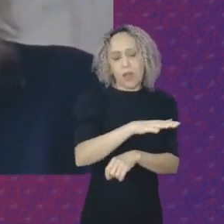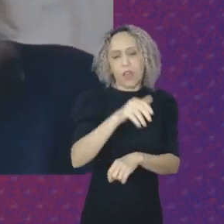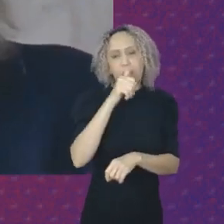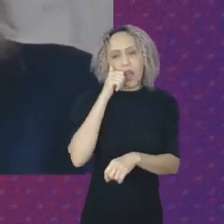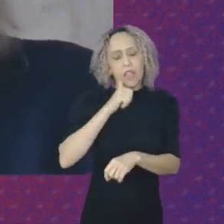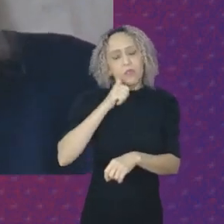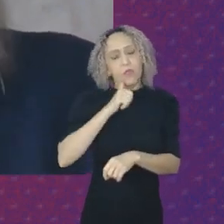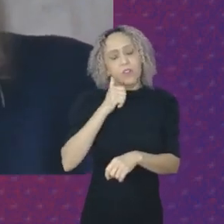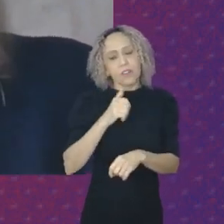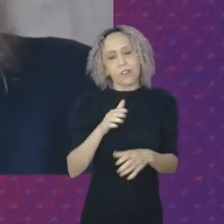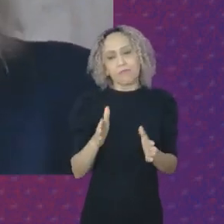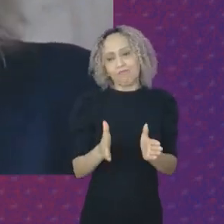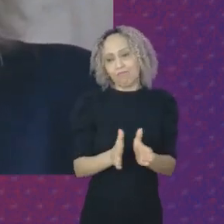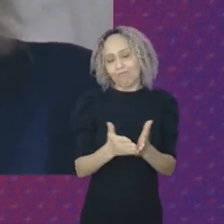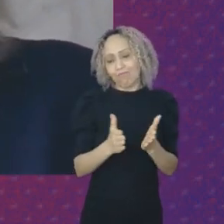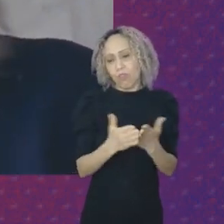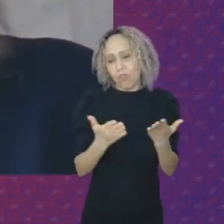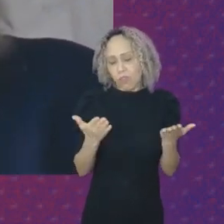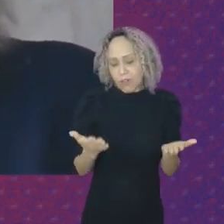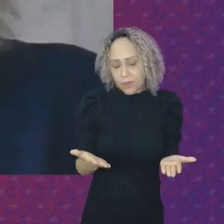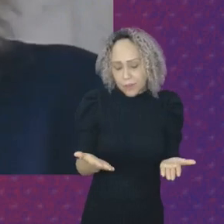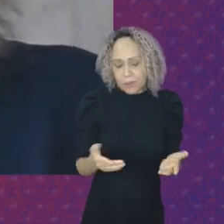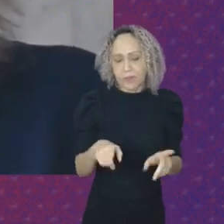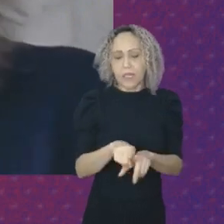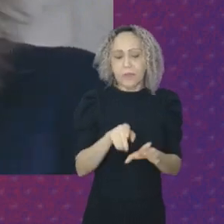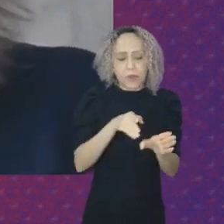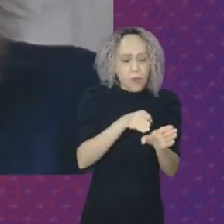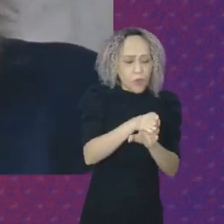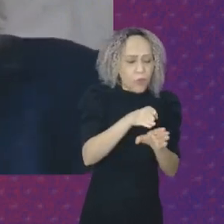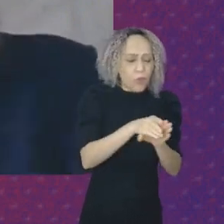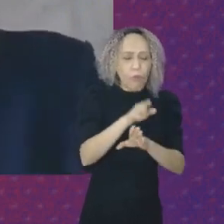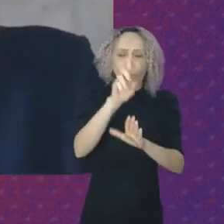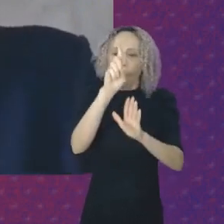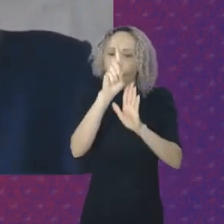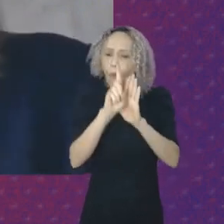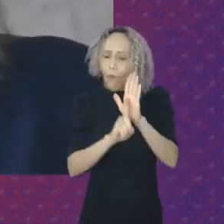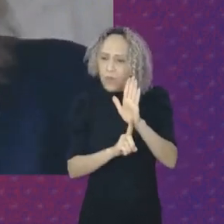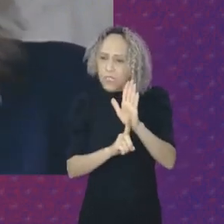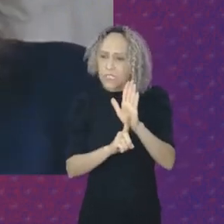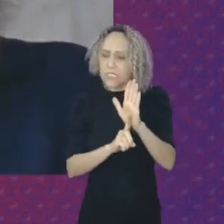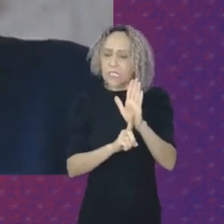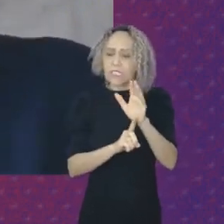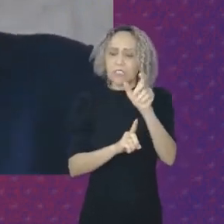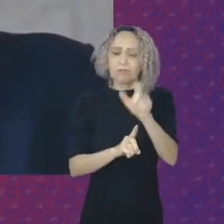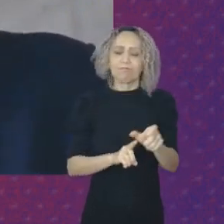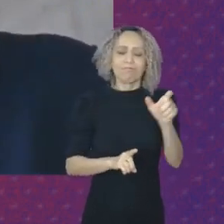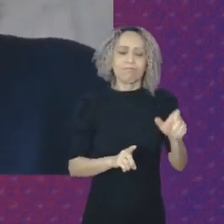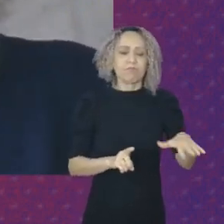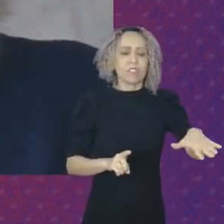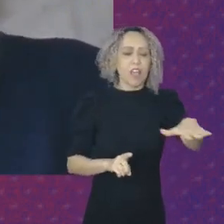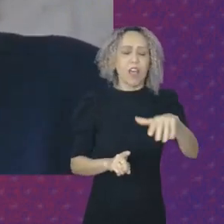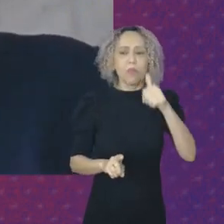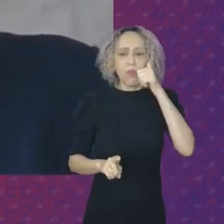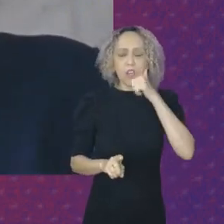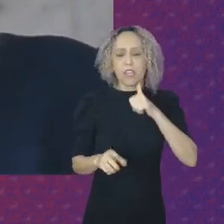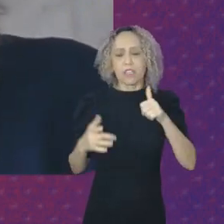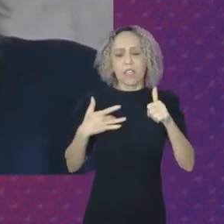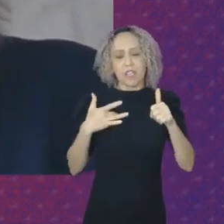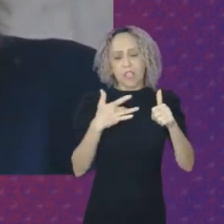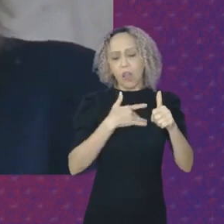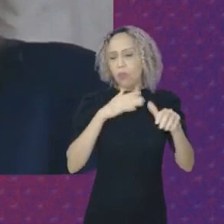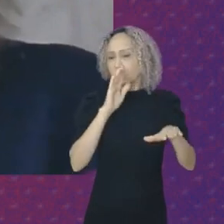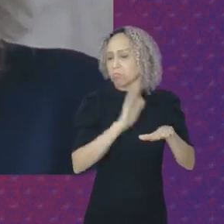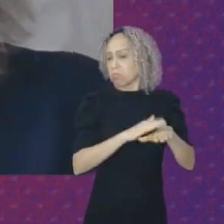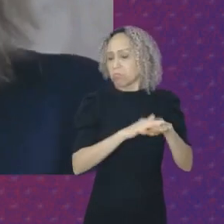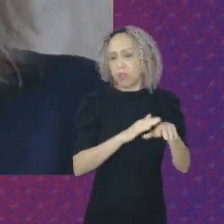um processo de orientação sobre os direitos das mulheres na área da saúde da